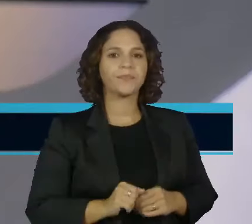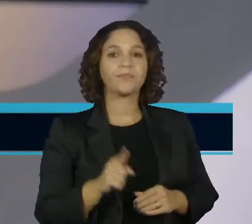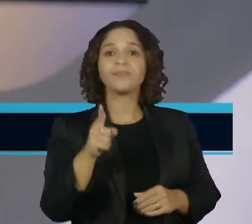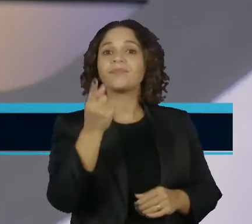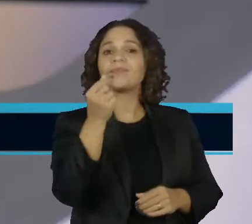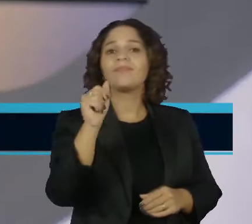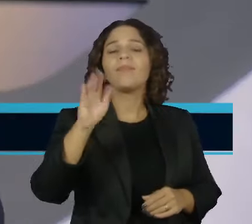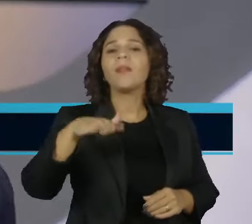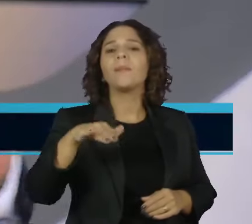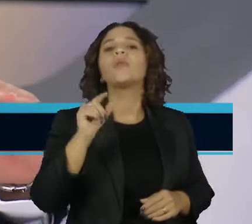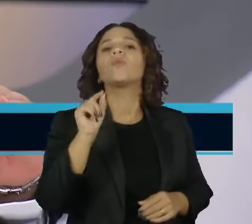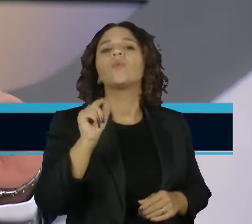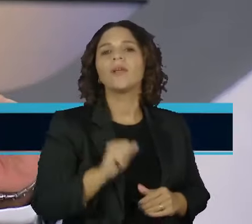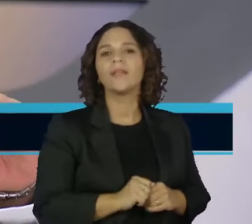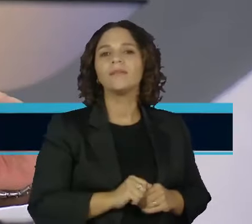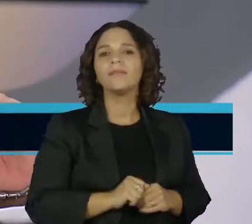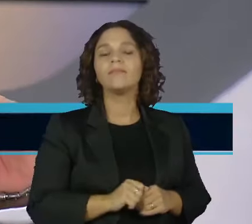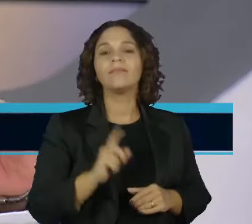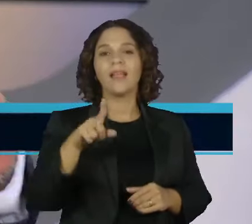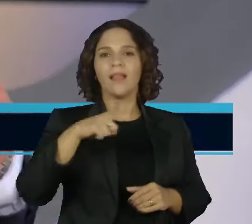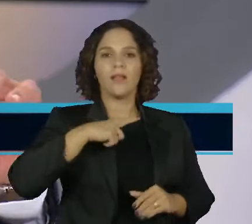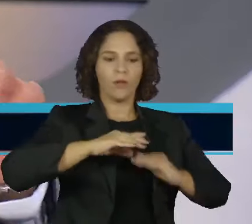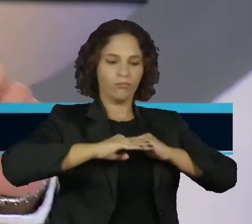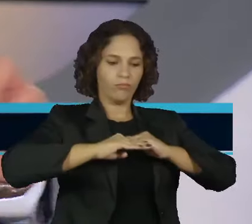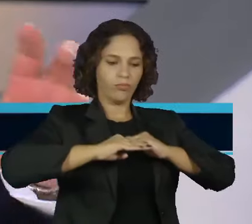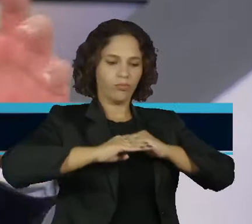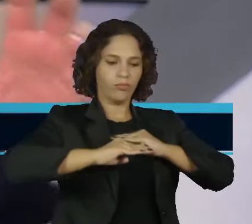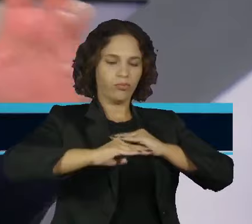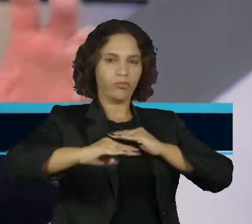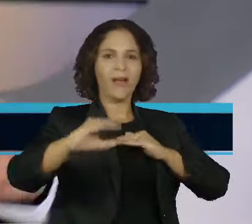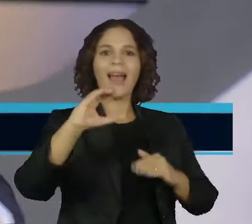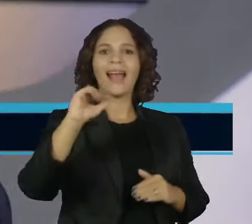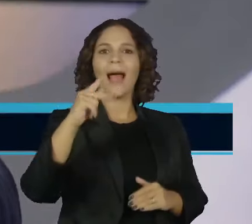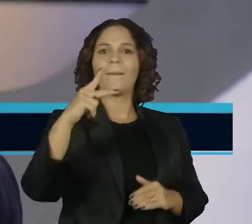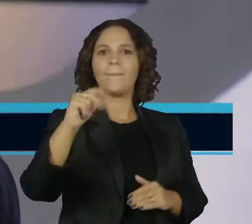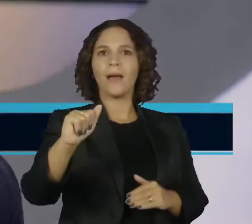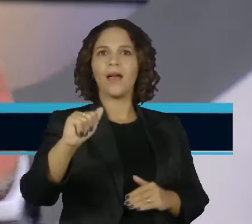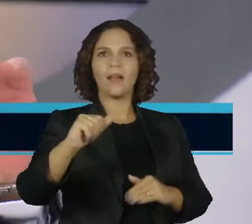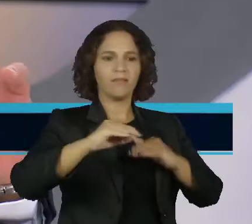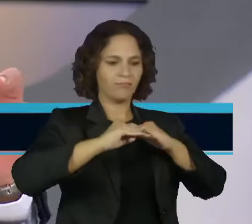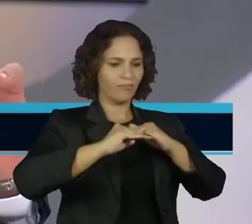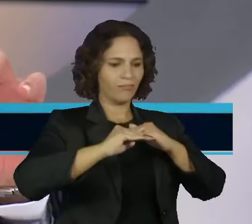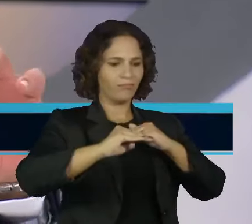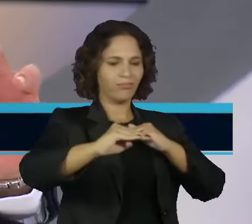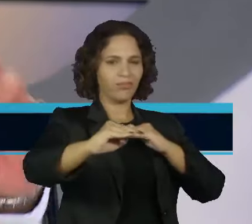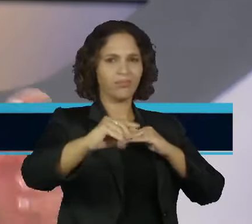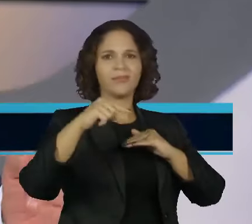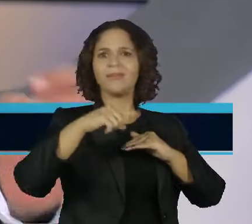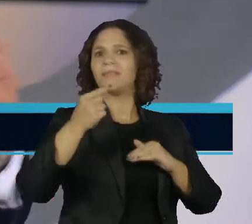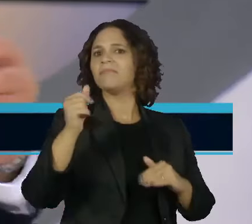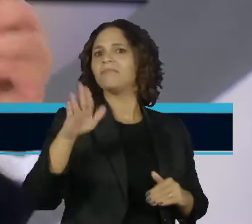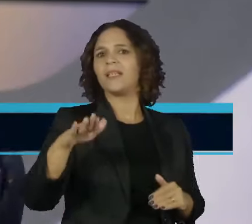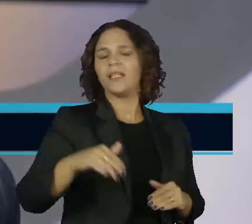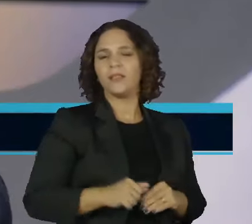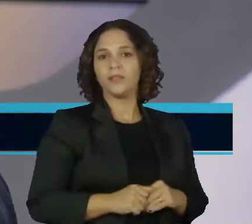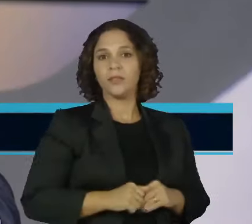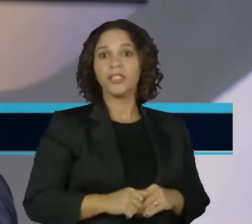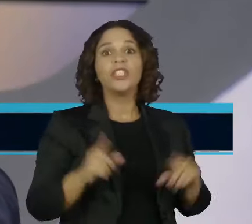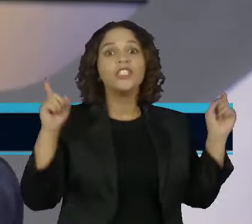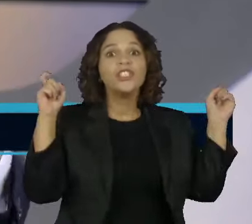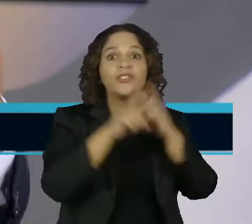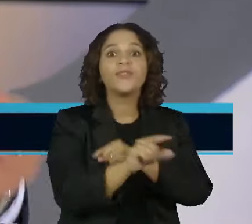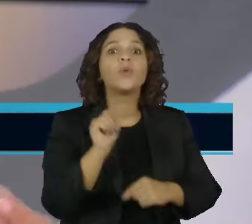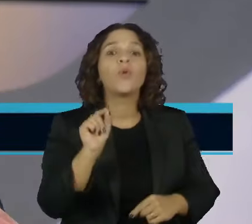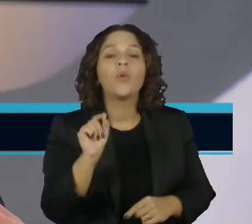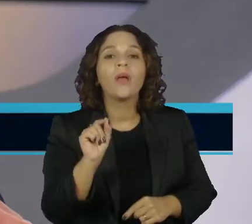barata da estrada é a capa asfáltica. O asfalto, que todo mundo fala, o asfalto é o mais barato. O duro e o custoso é